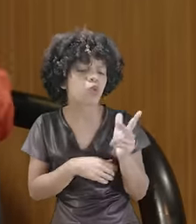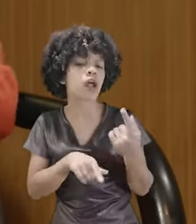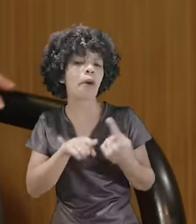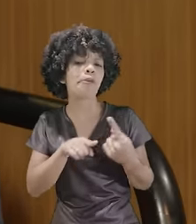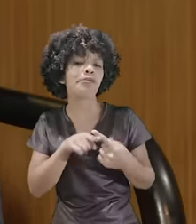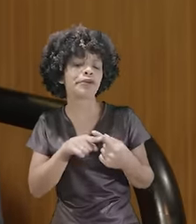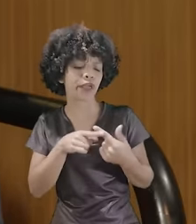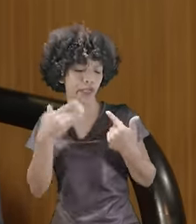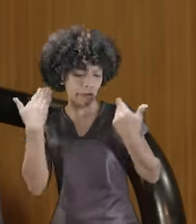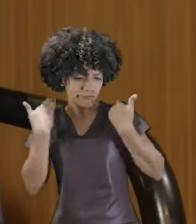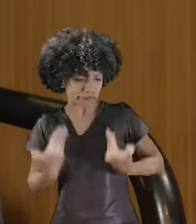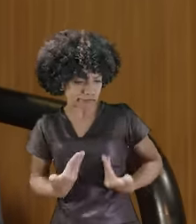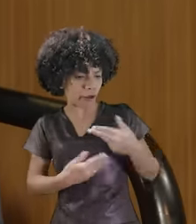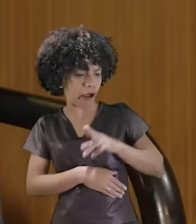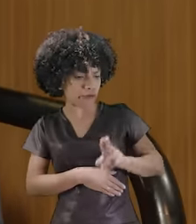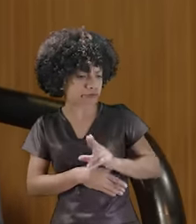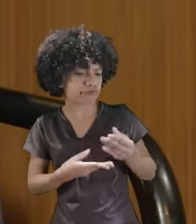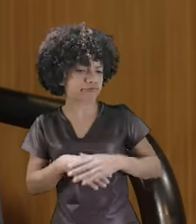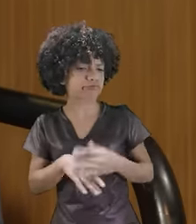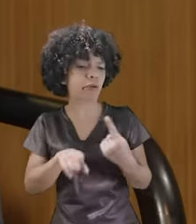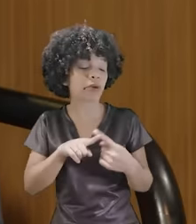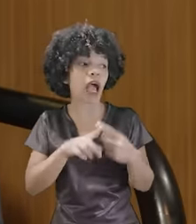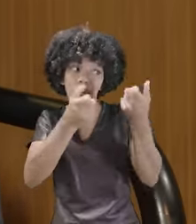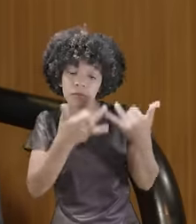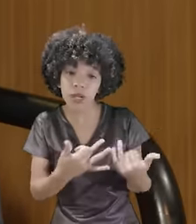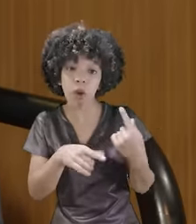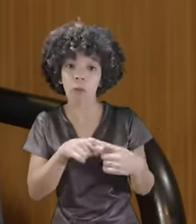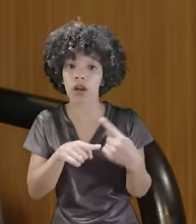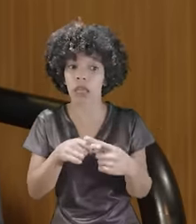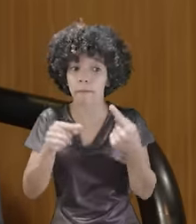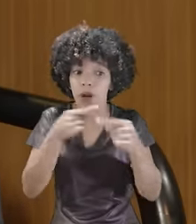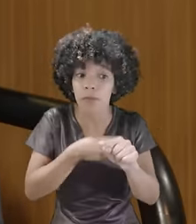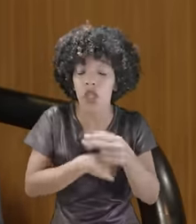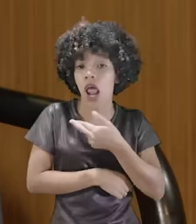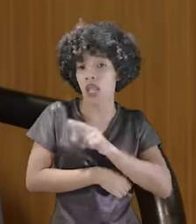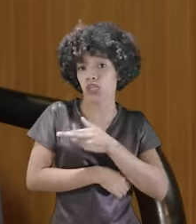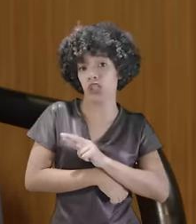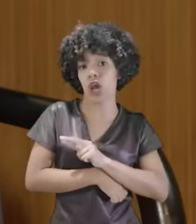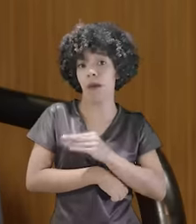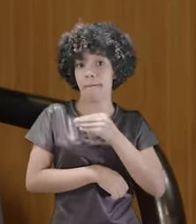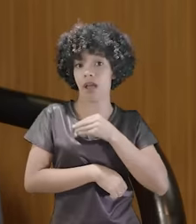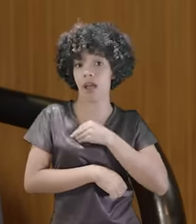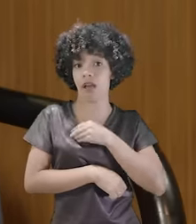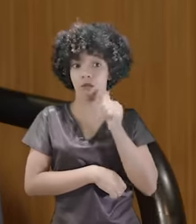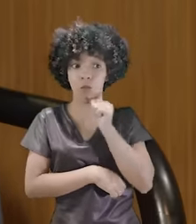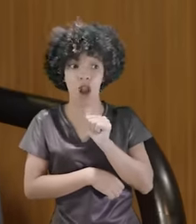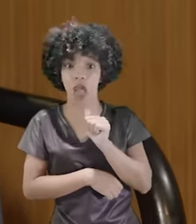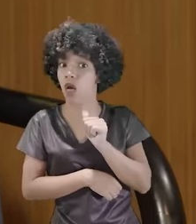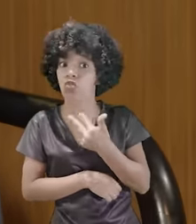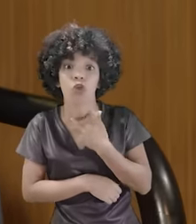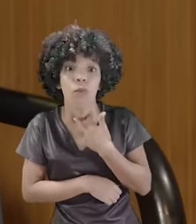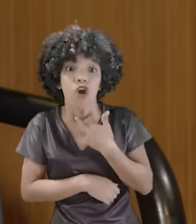porque o vestir assim todo coberta aí eu explico para eles que não pode por causa do religião mulher não pode mostrar o cabelo